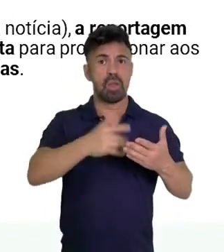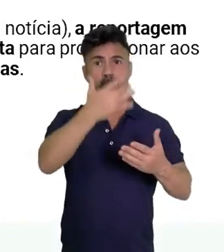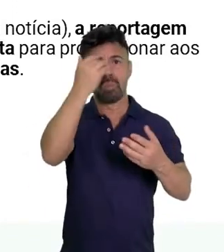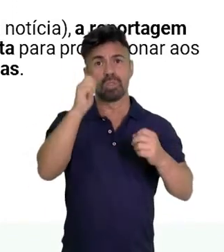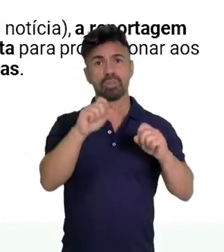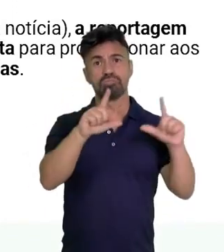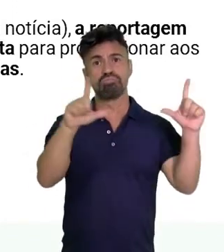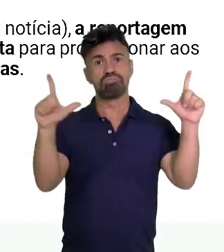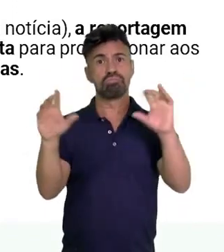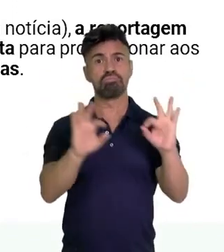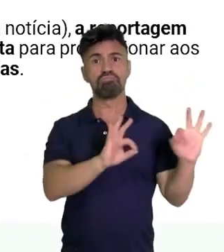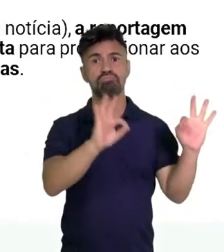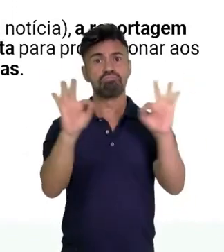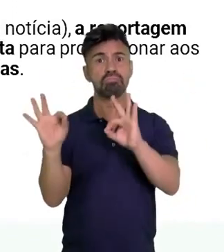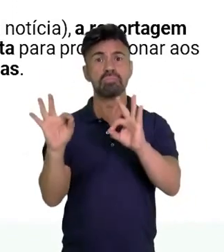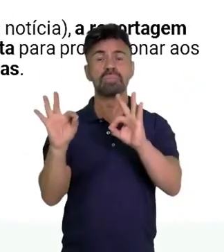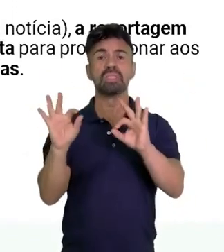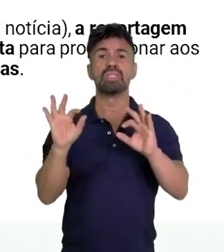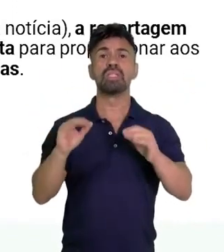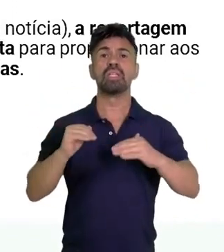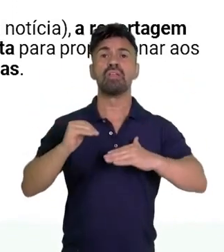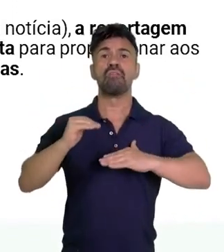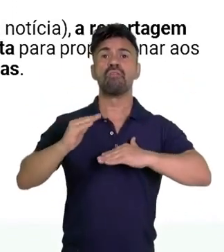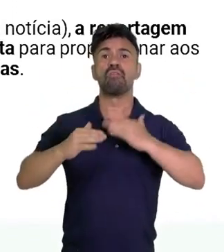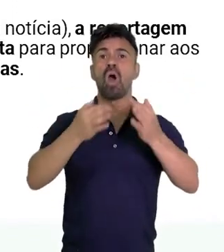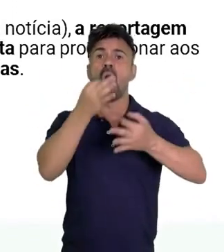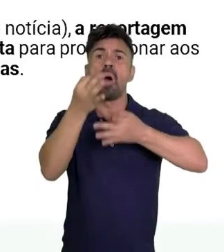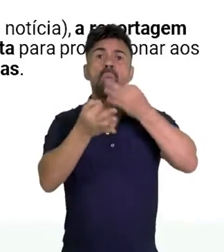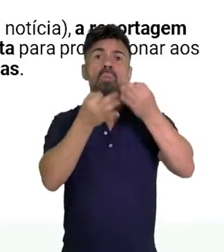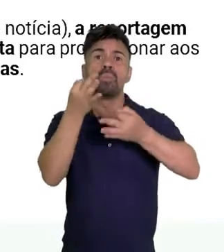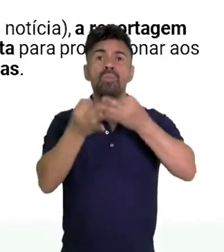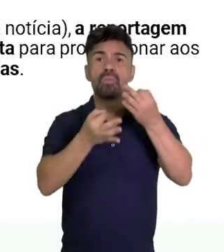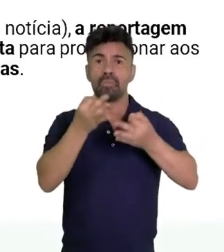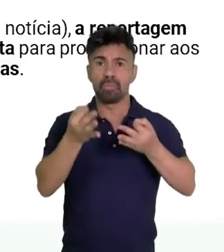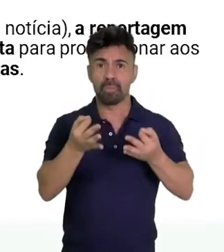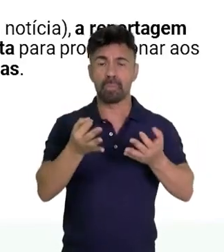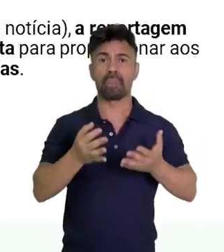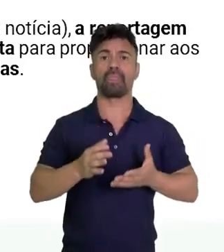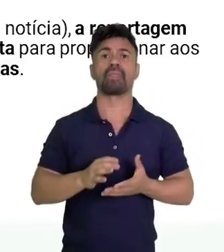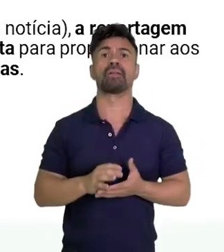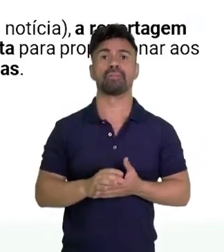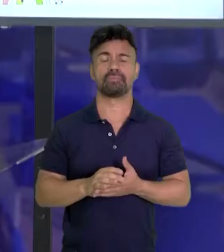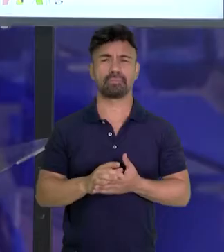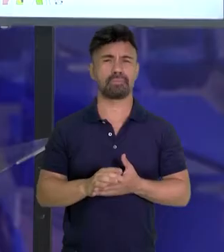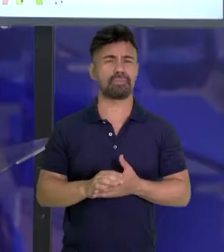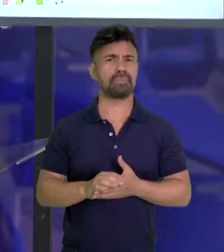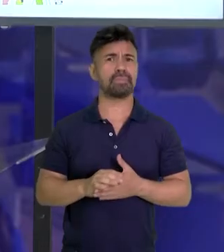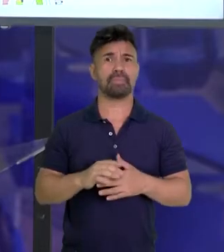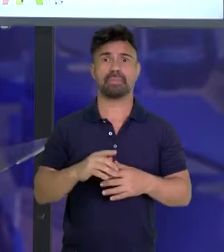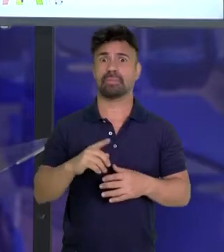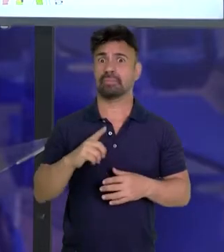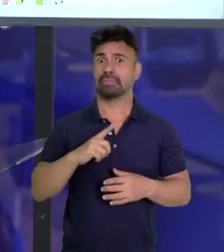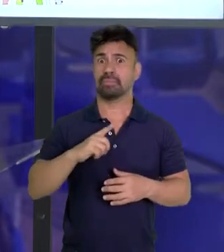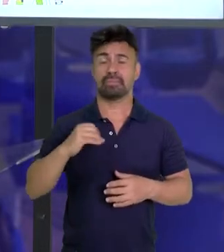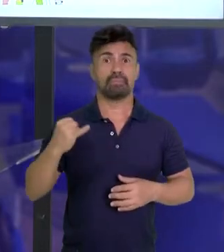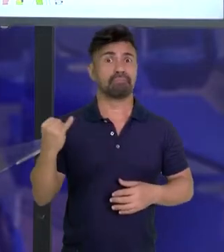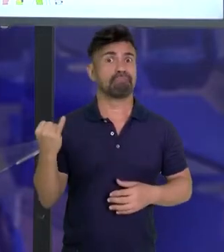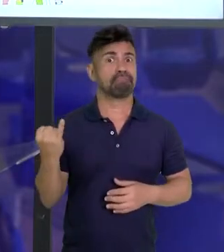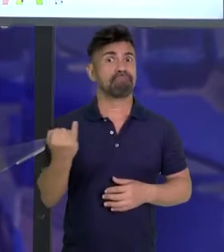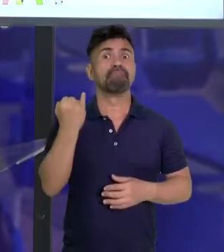telespectadores no seu processo de formação de opinião. E aqui é o grande segredo para que você